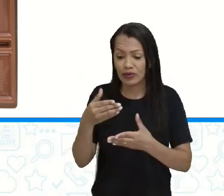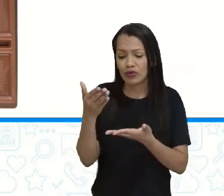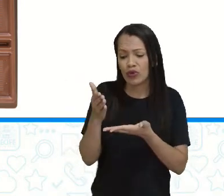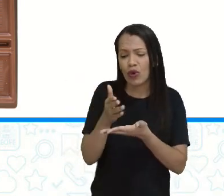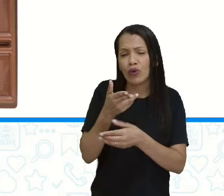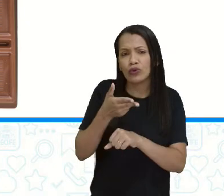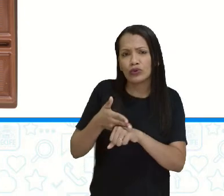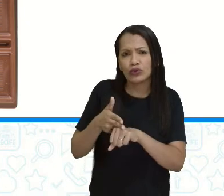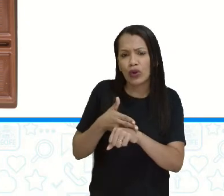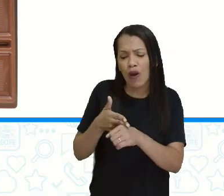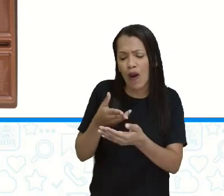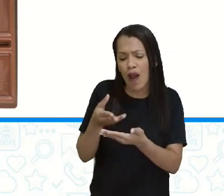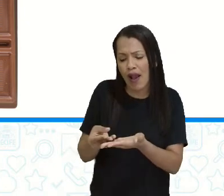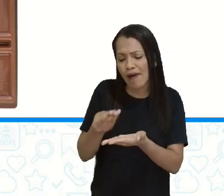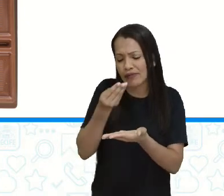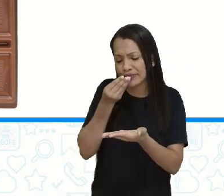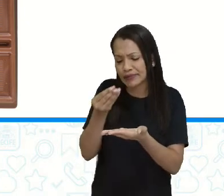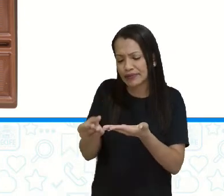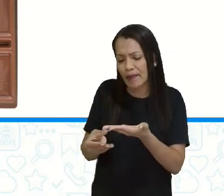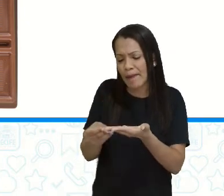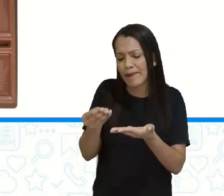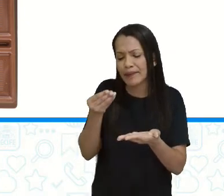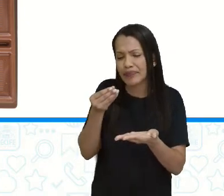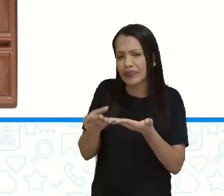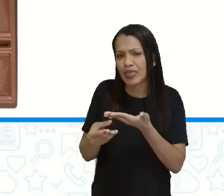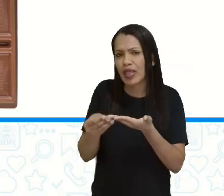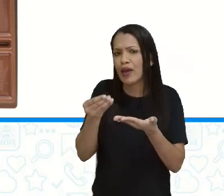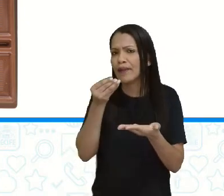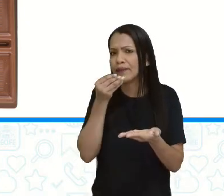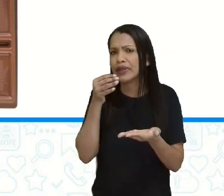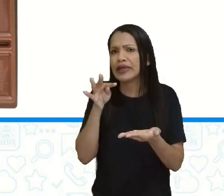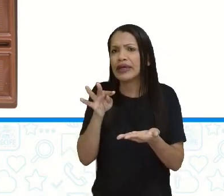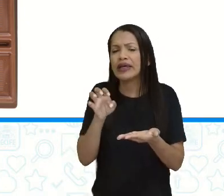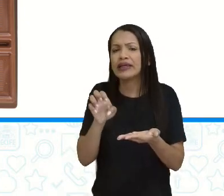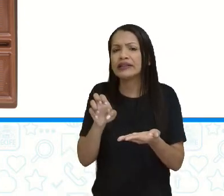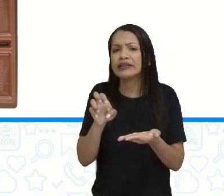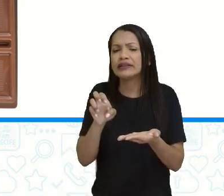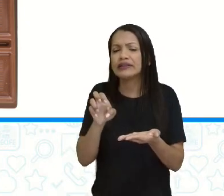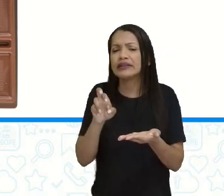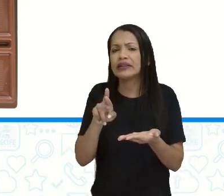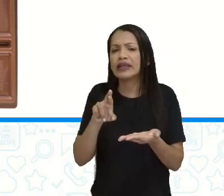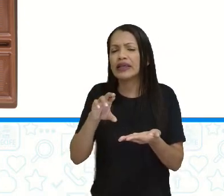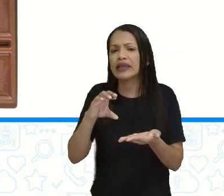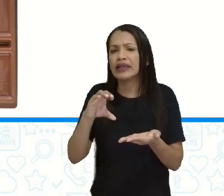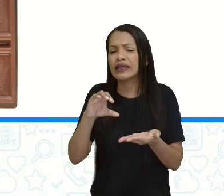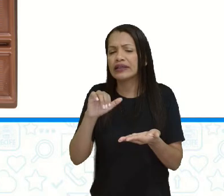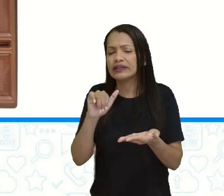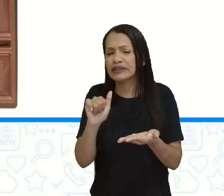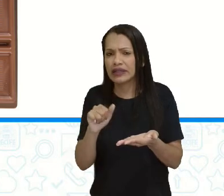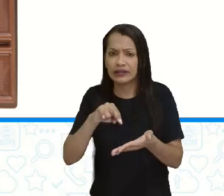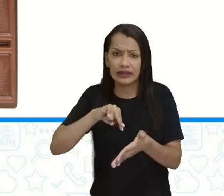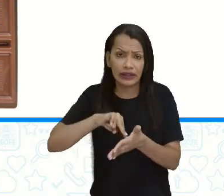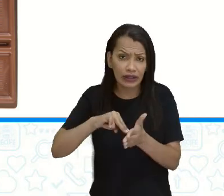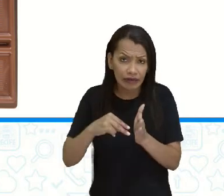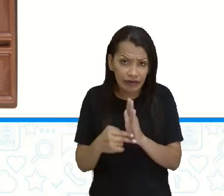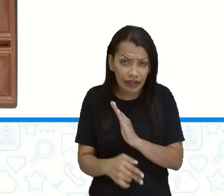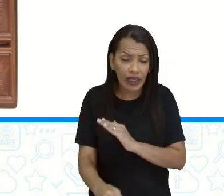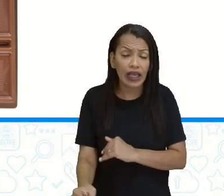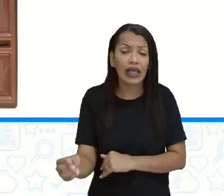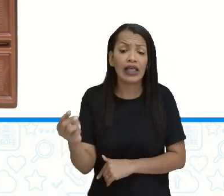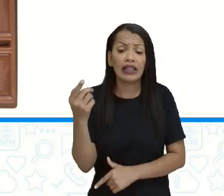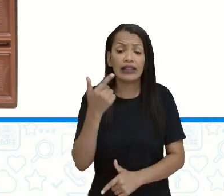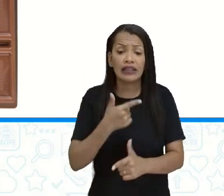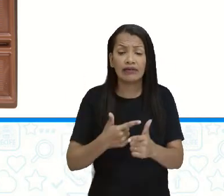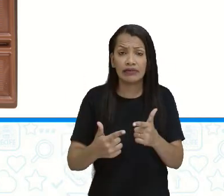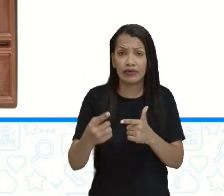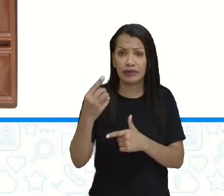Tá dizendo que ela comeu só a terça parte. Ela não comeu a barra toda, ela comeu a terça parte. O que que